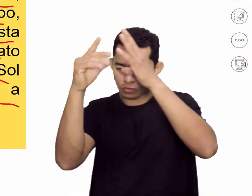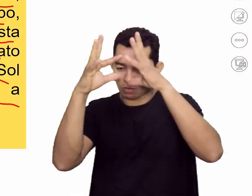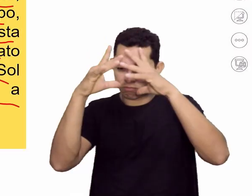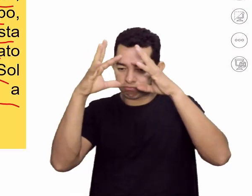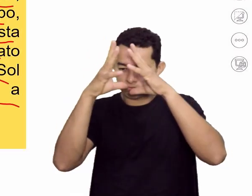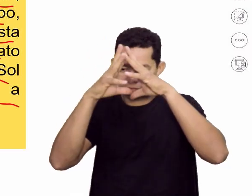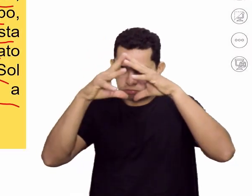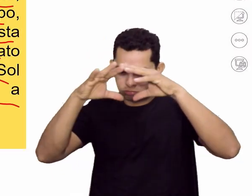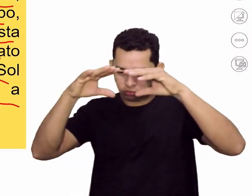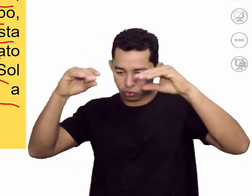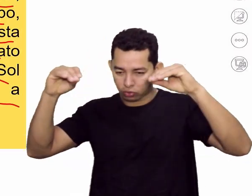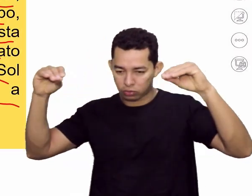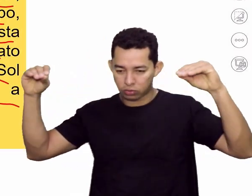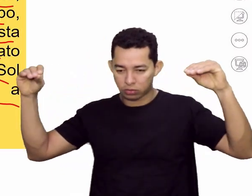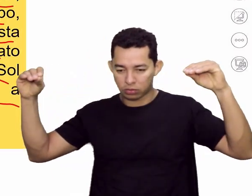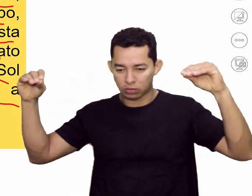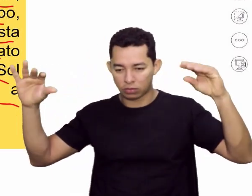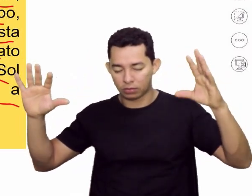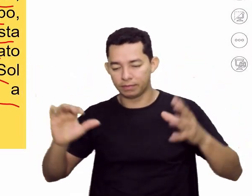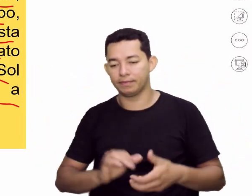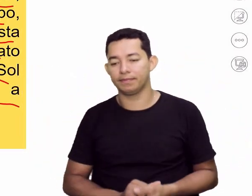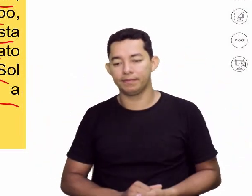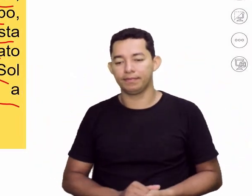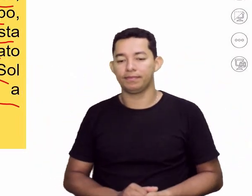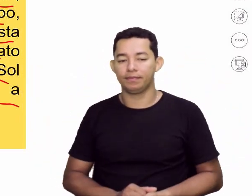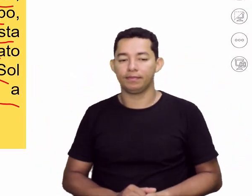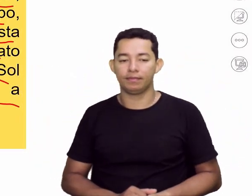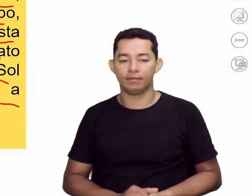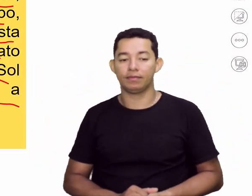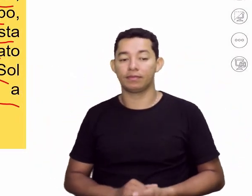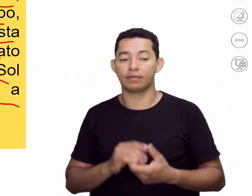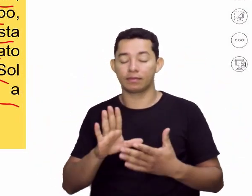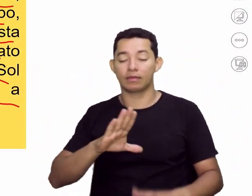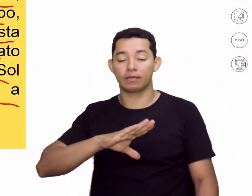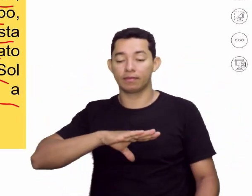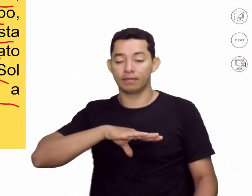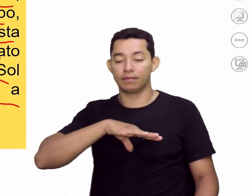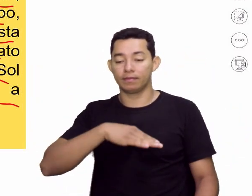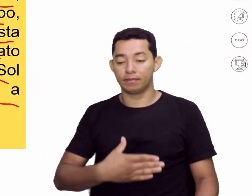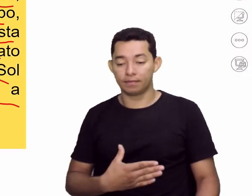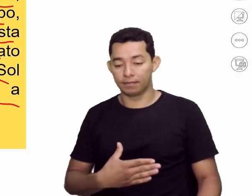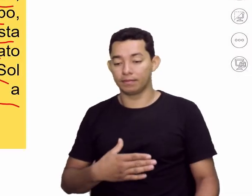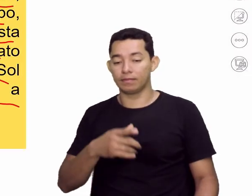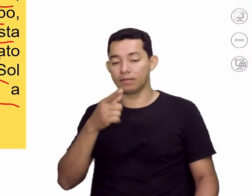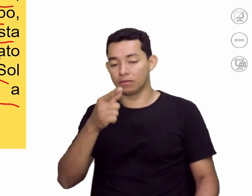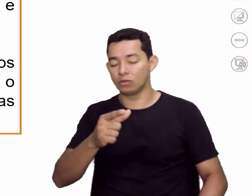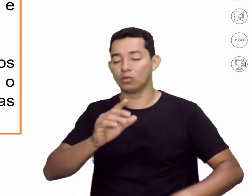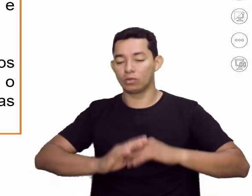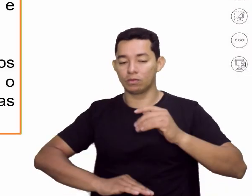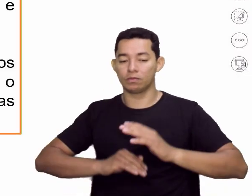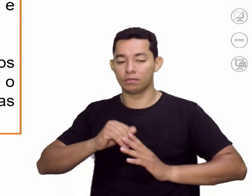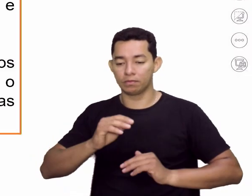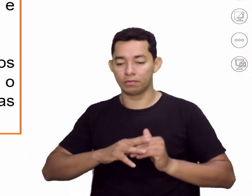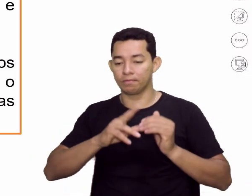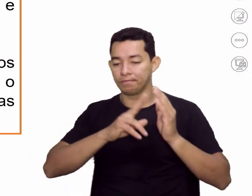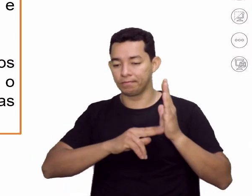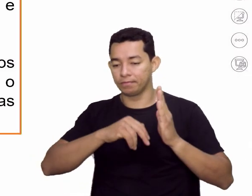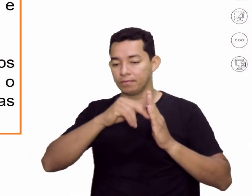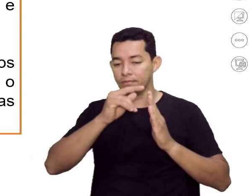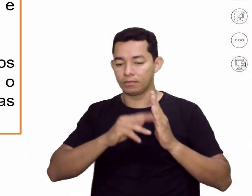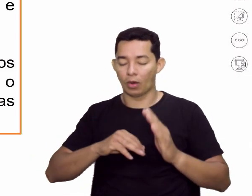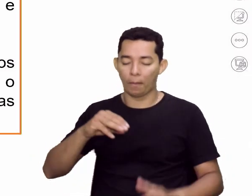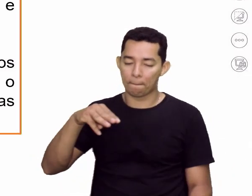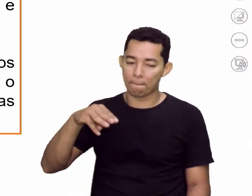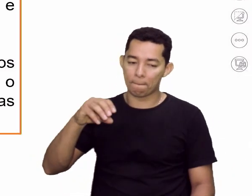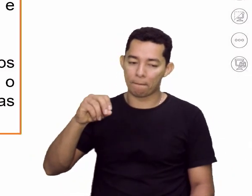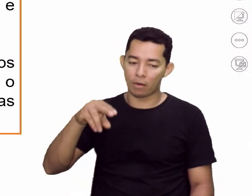se desfaz. Então, está aí esse corajosíssimo Claude Monet, que aí,